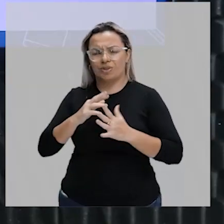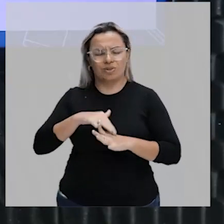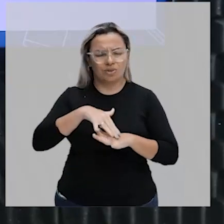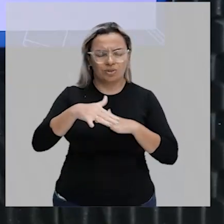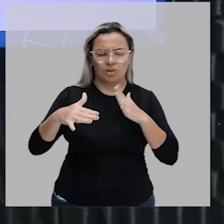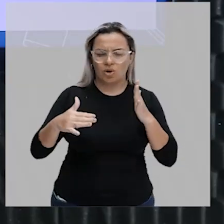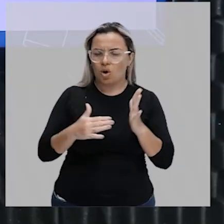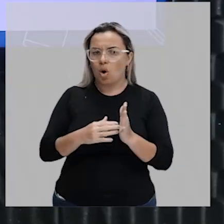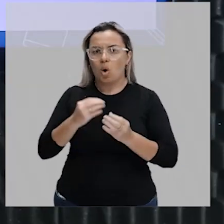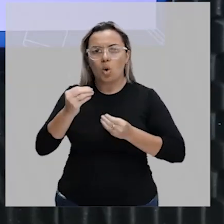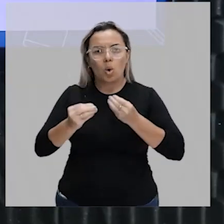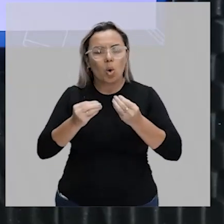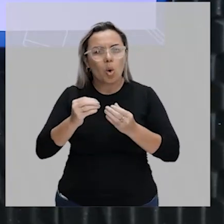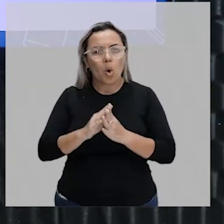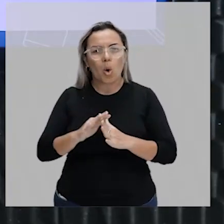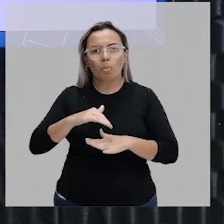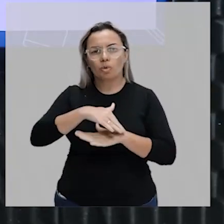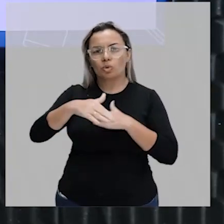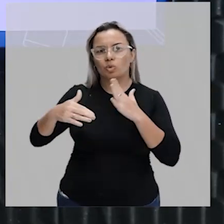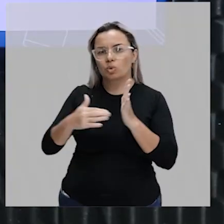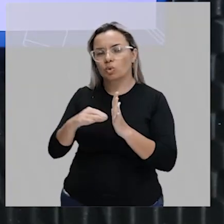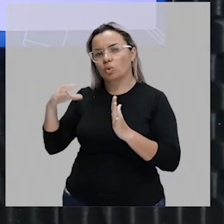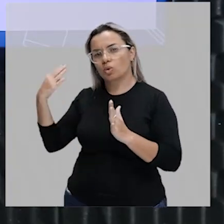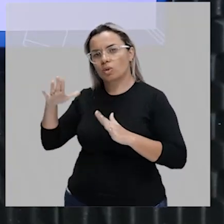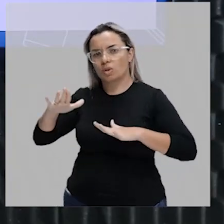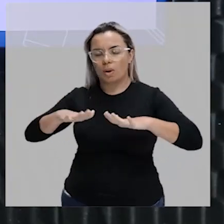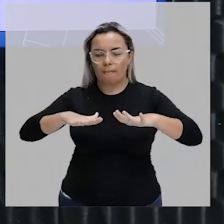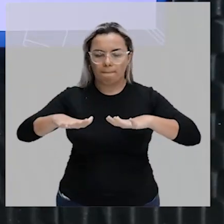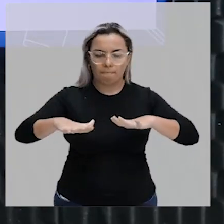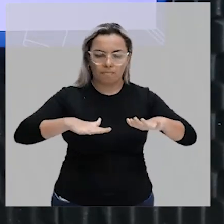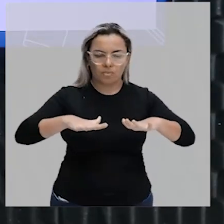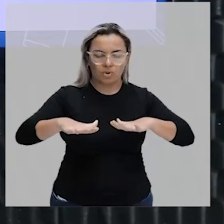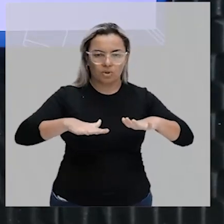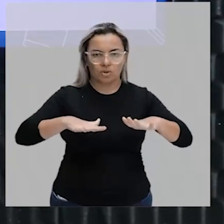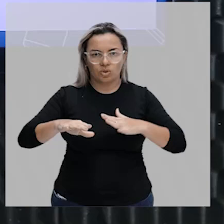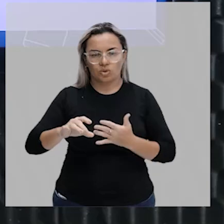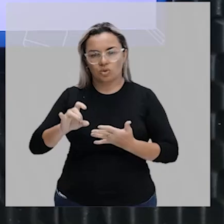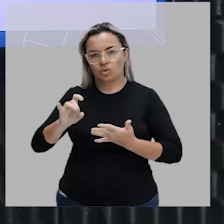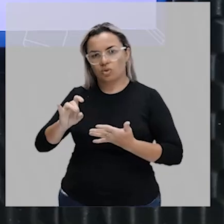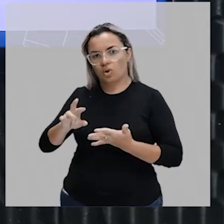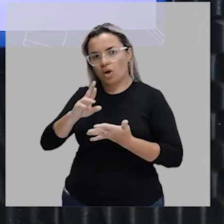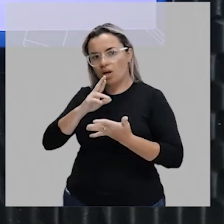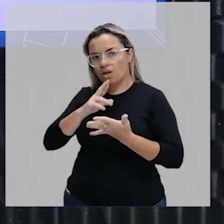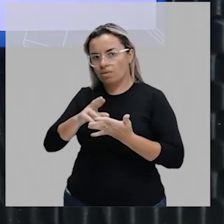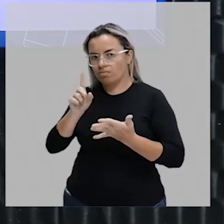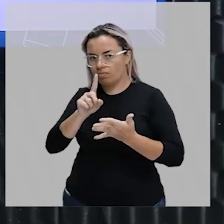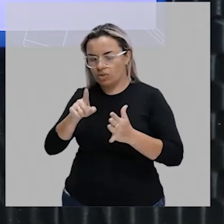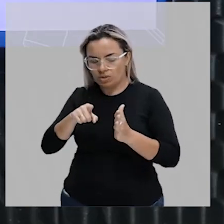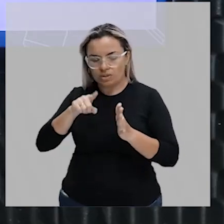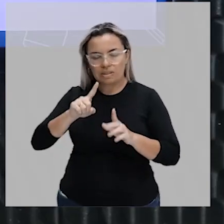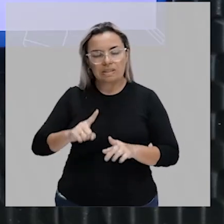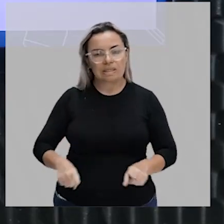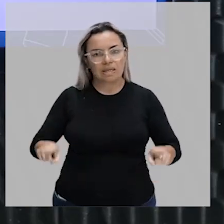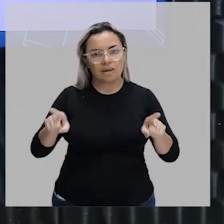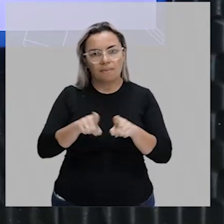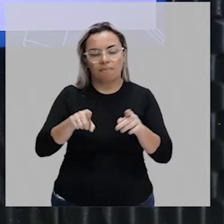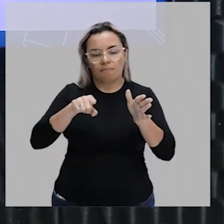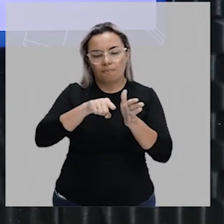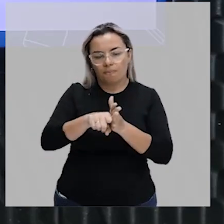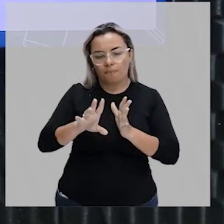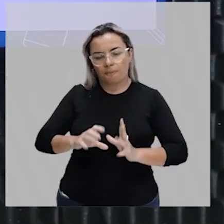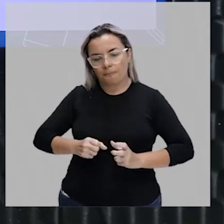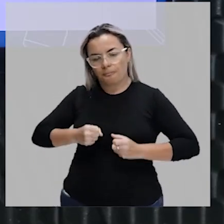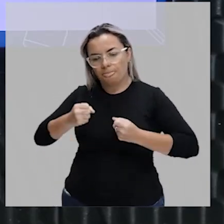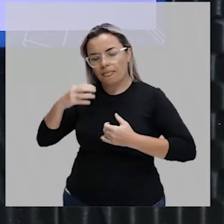na ciência, o que move o mundo, né, não são as respostas, e sim as perguntas. Então, quando você tenta fazer